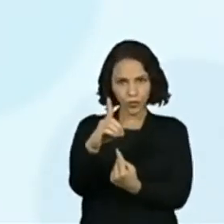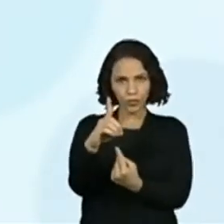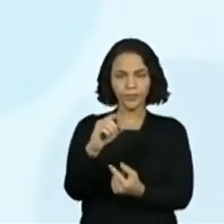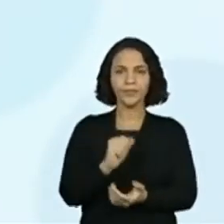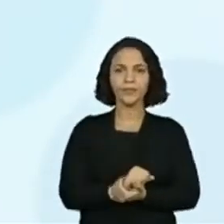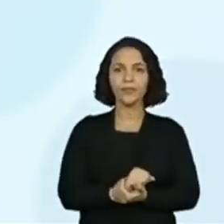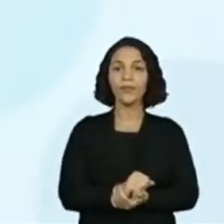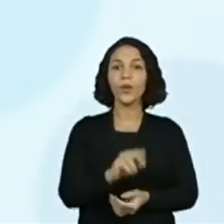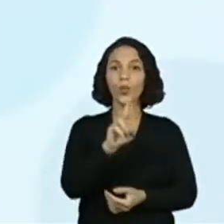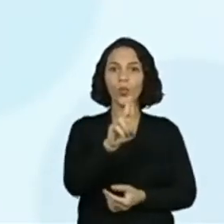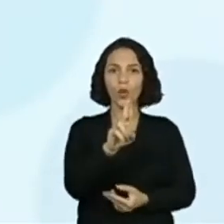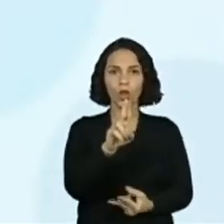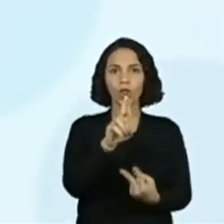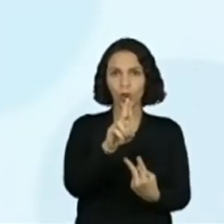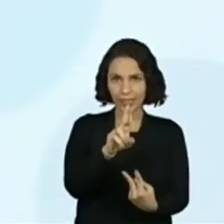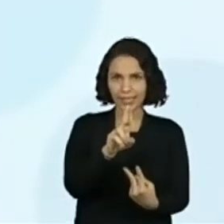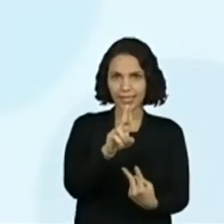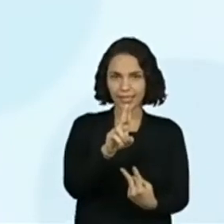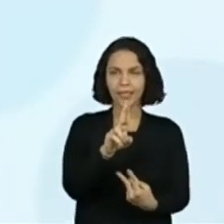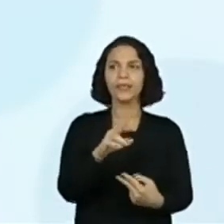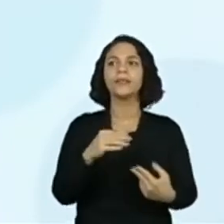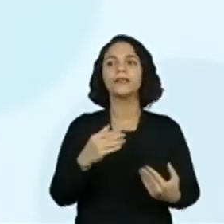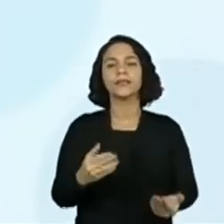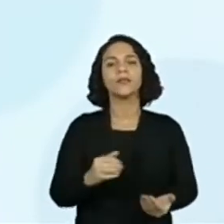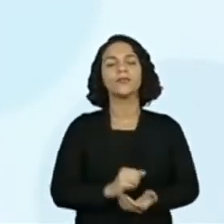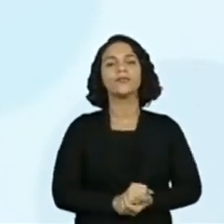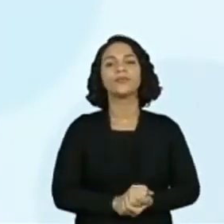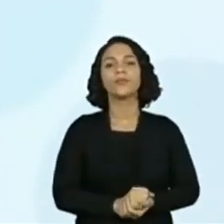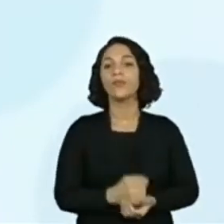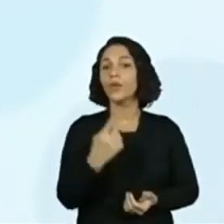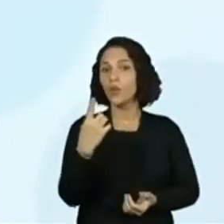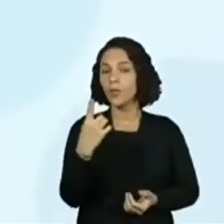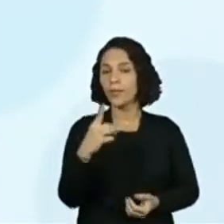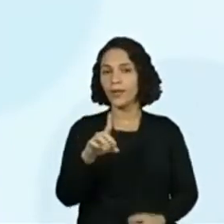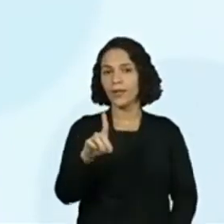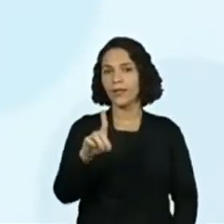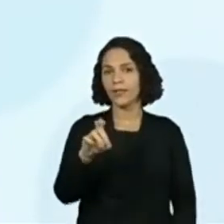mais 2 unidades. Então, eu tenho aqui 10